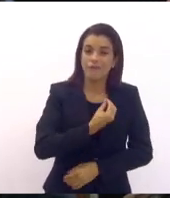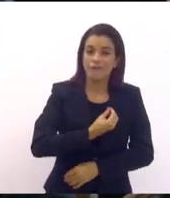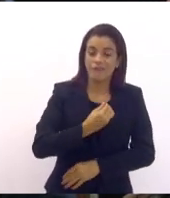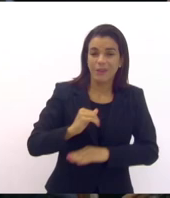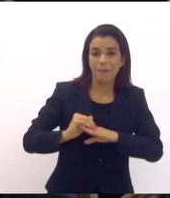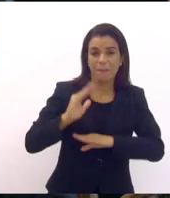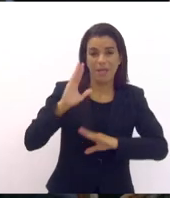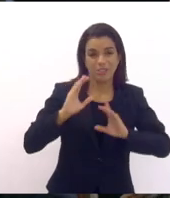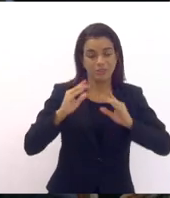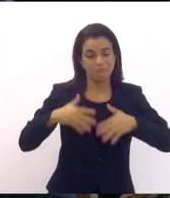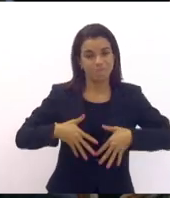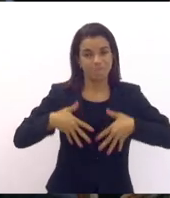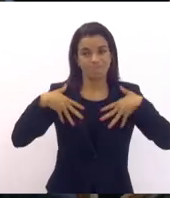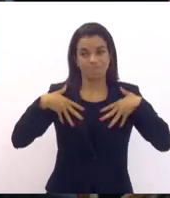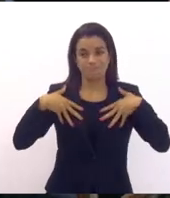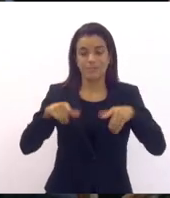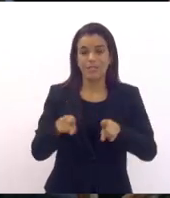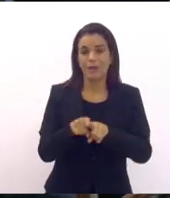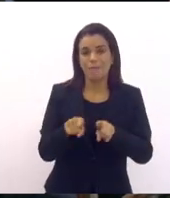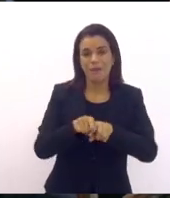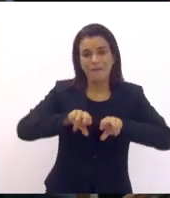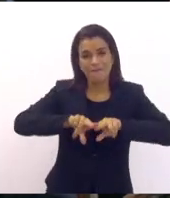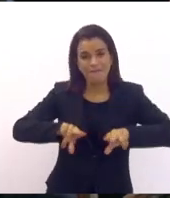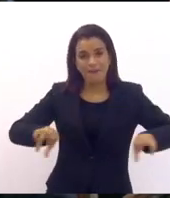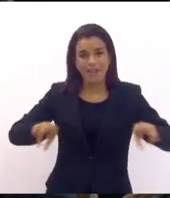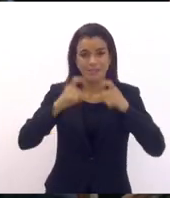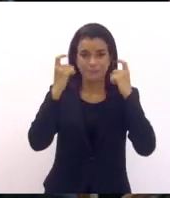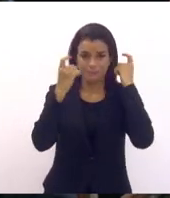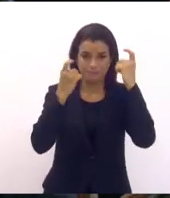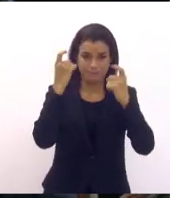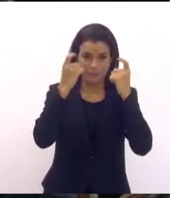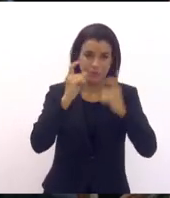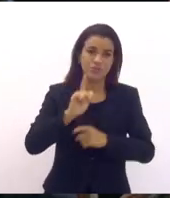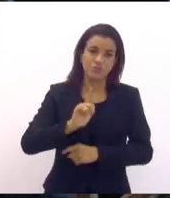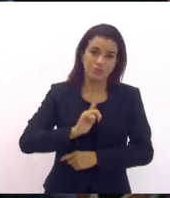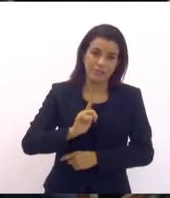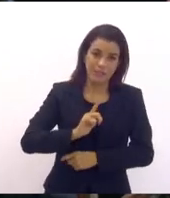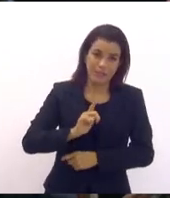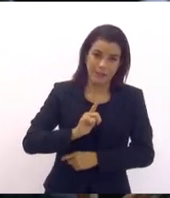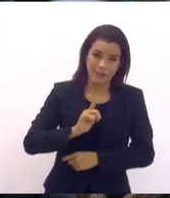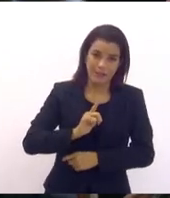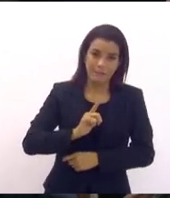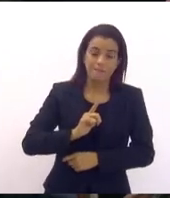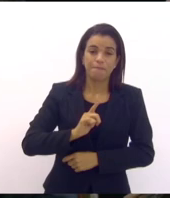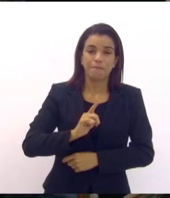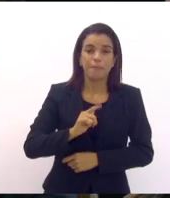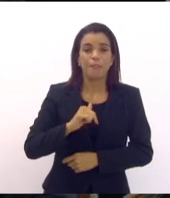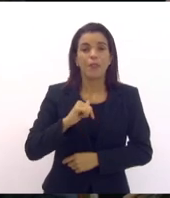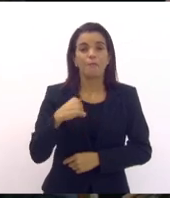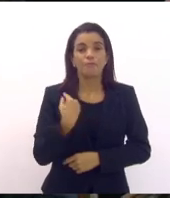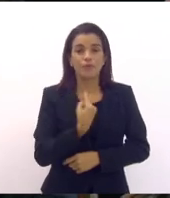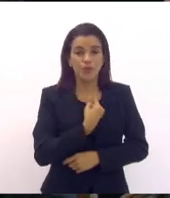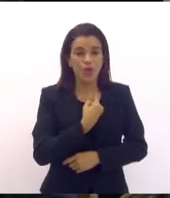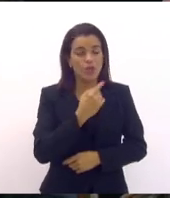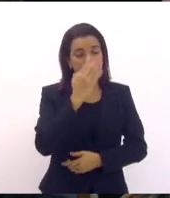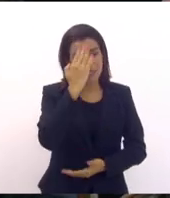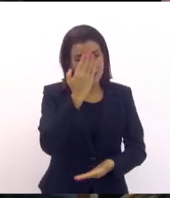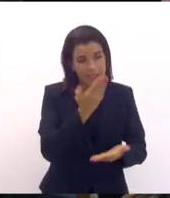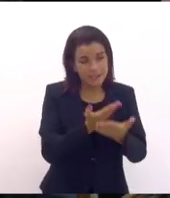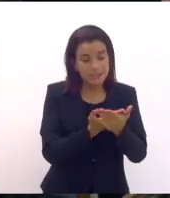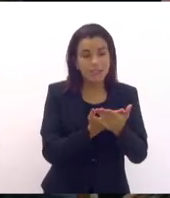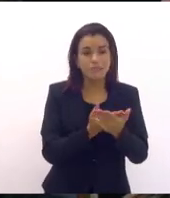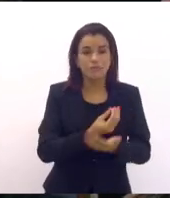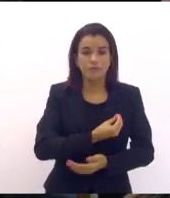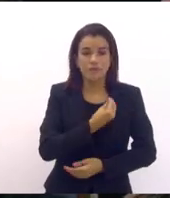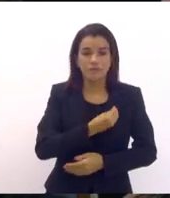enfim essas várias preocupações que existem que eu creio que além daquilo que nós acreditamos além da nossa vida de orações